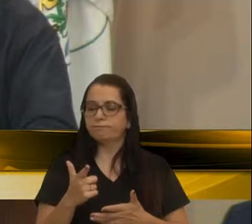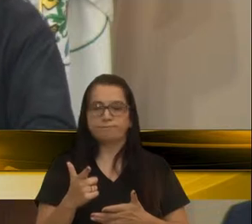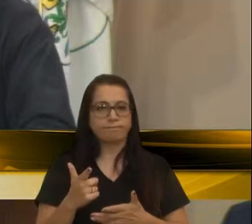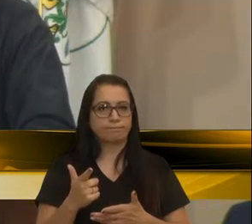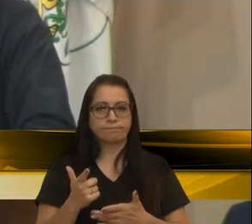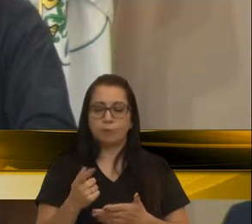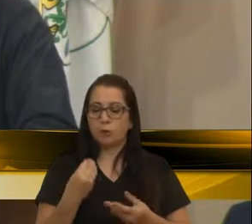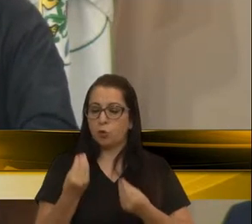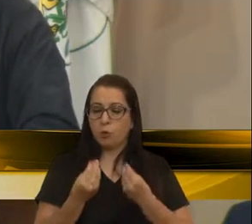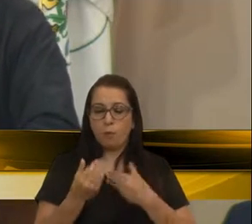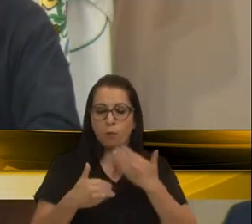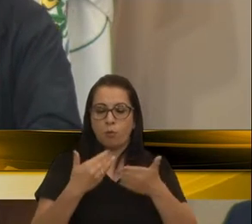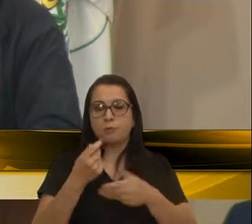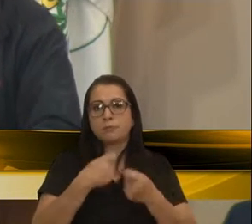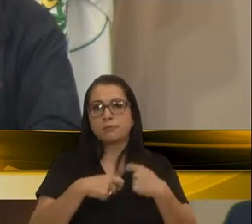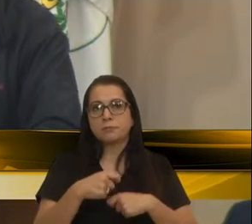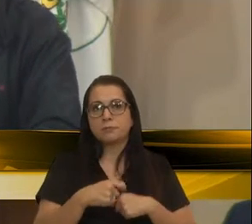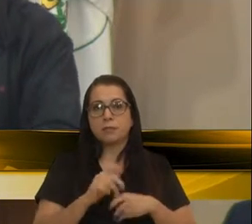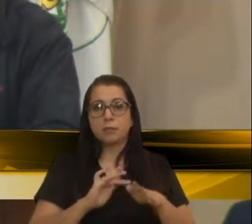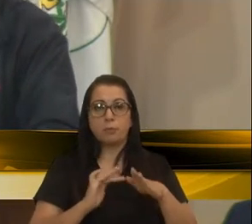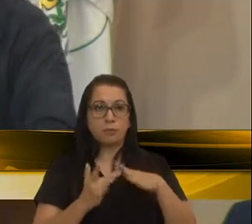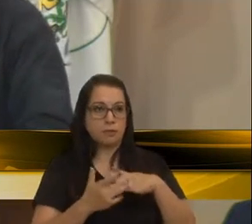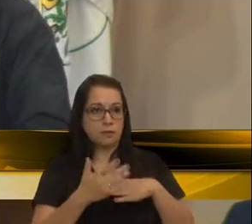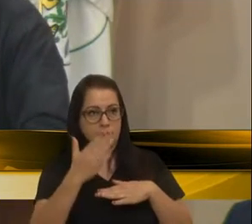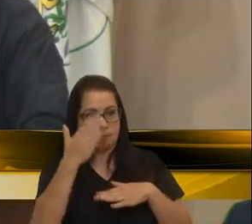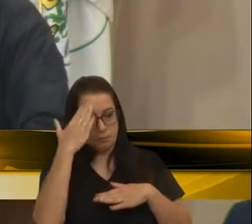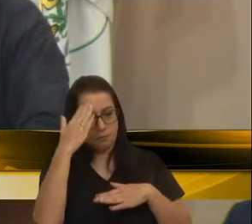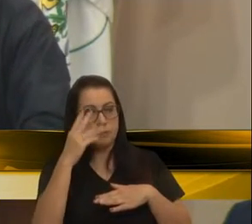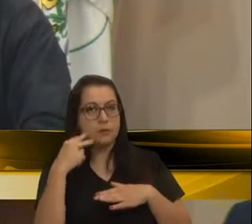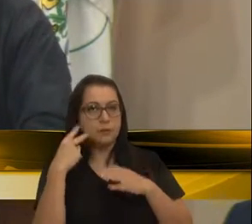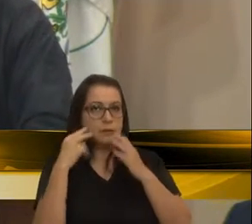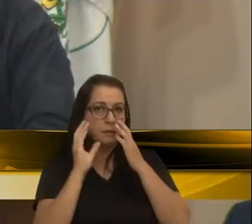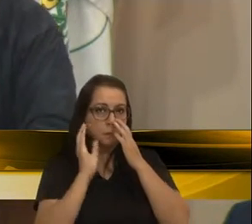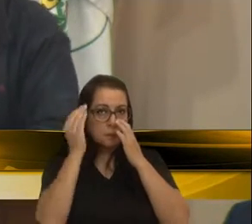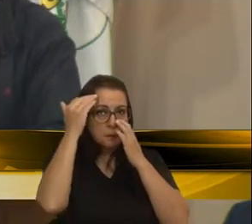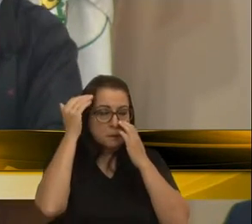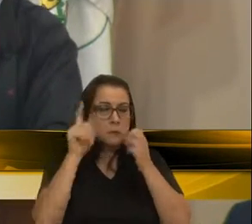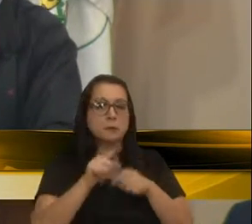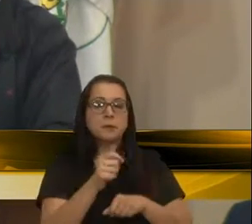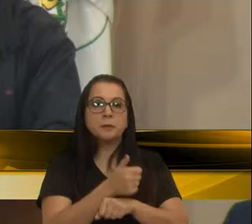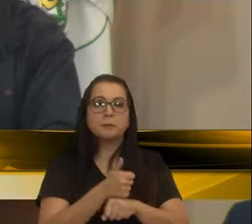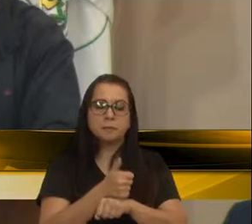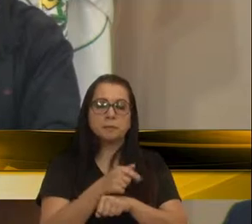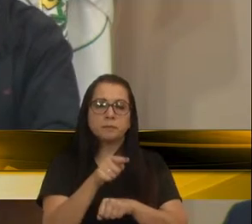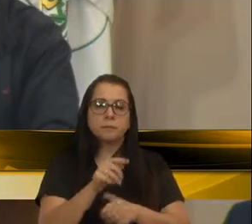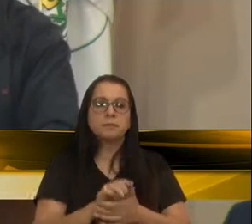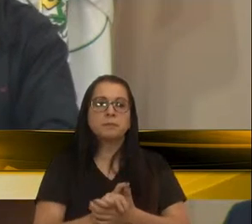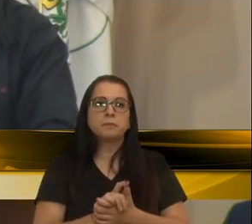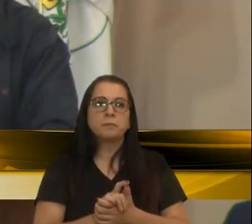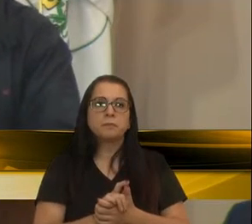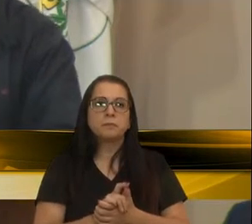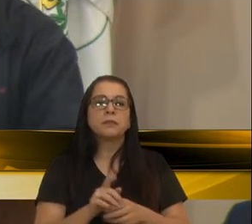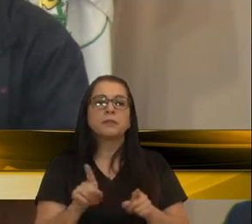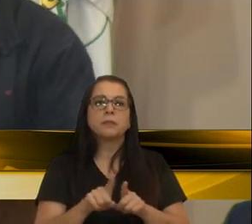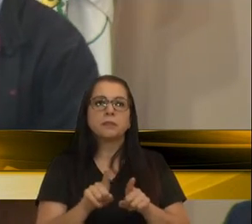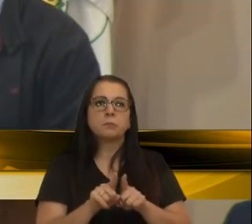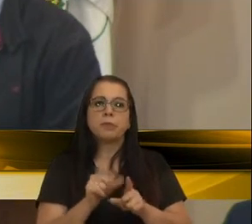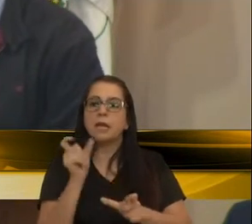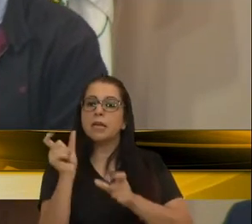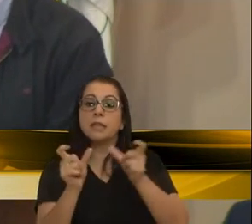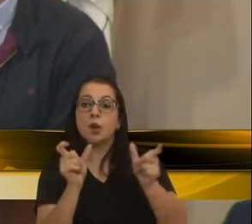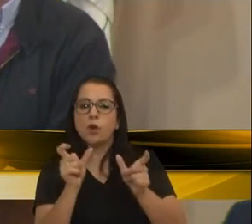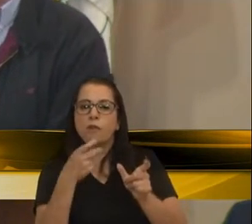mínima condição. Imprensa esta, obrigado vereador Felipe, imprensa esta e profissionais estes que ele também atacou